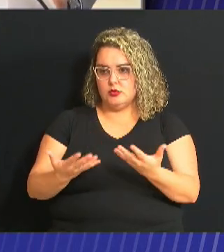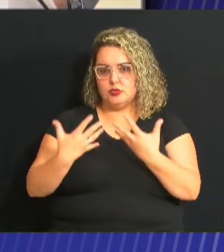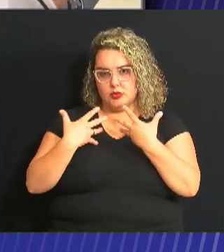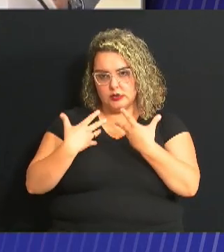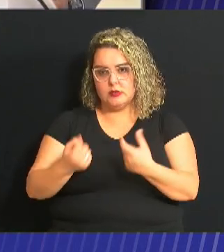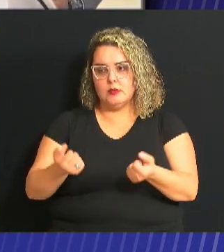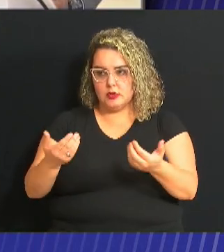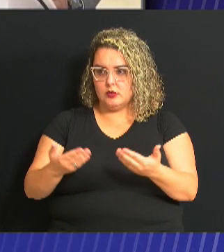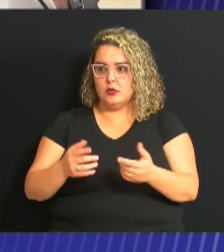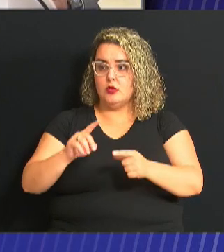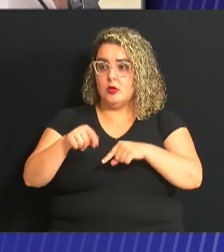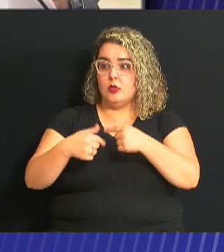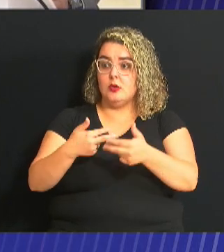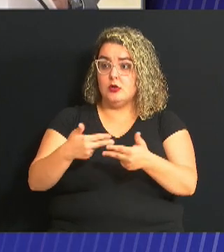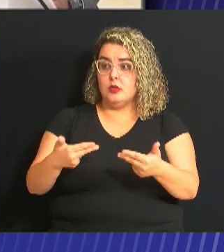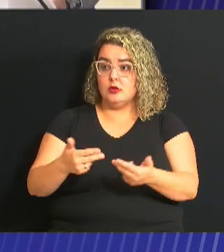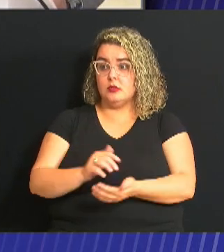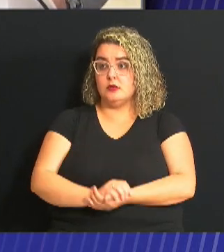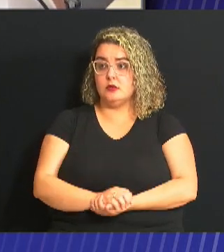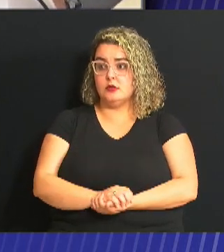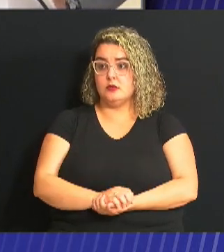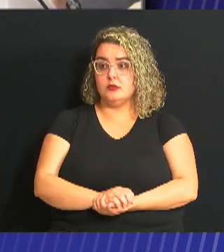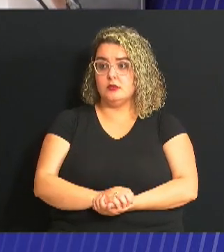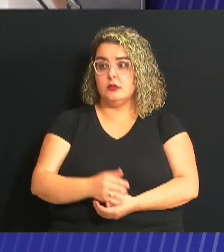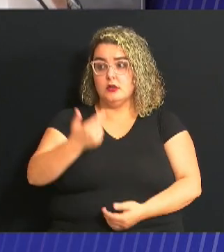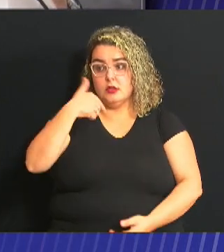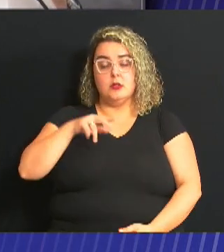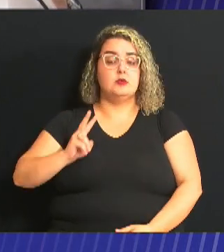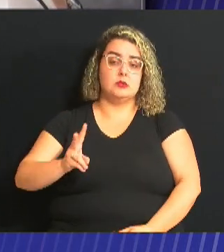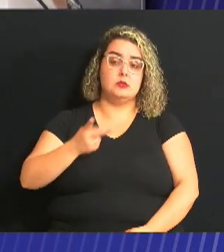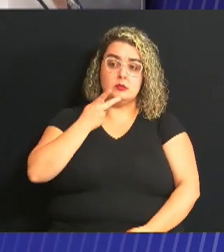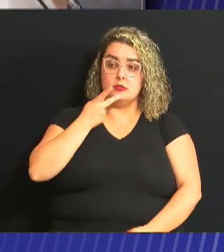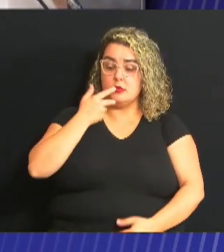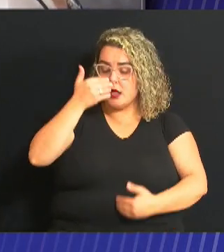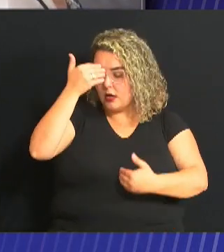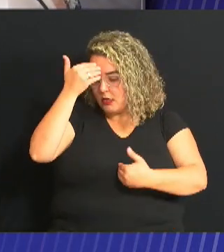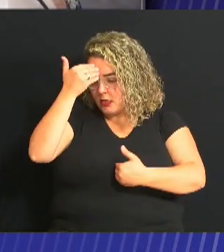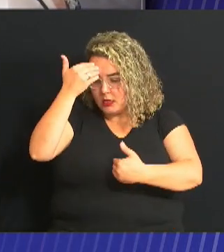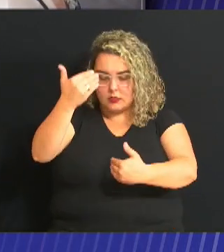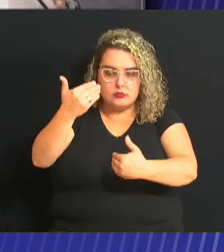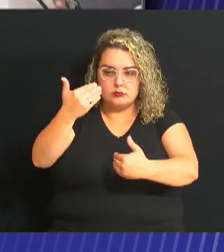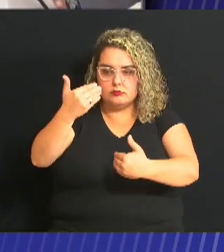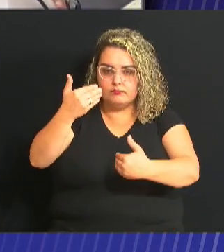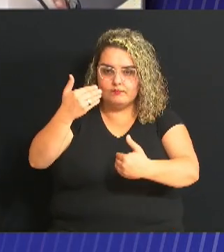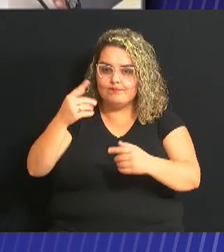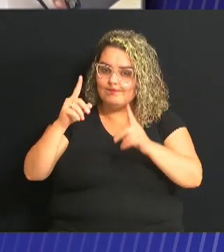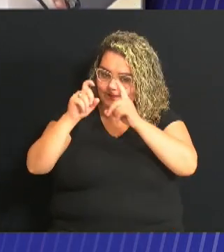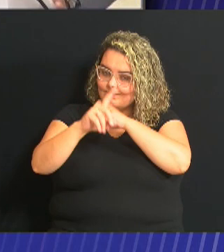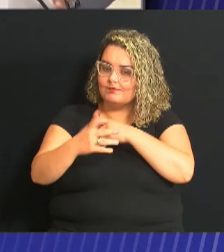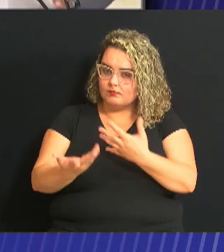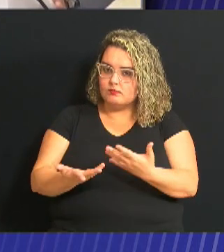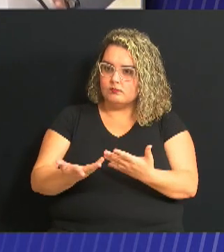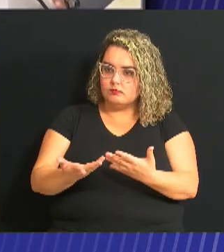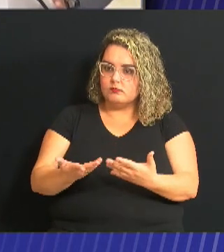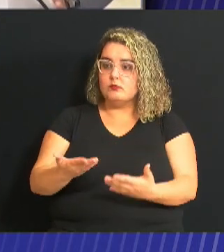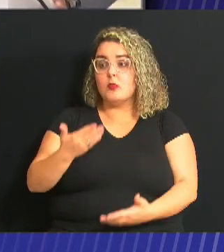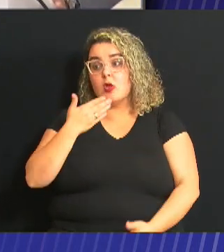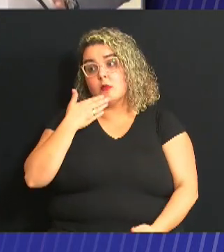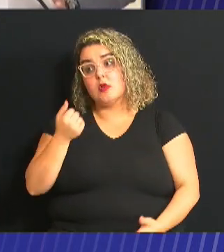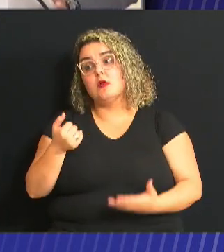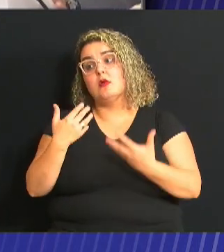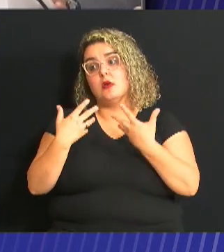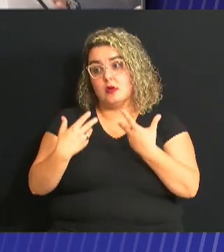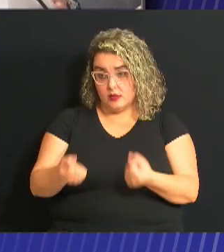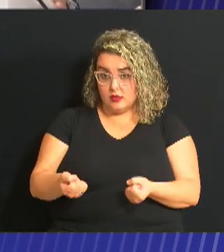Outra coisa é que eu sempre falei, ingratidão é um golpe tão duro que é melhor você receber do